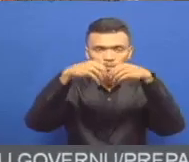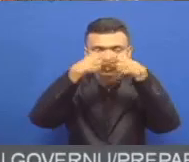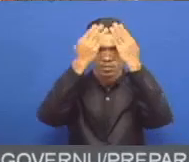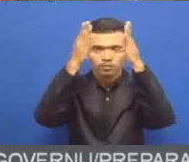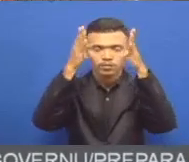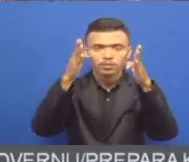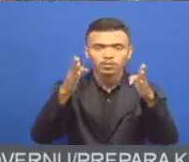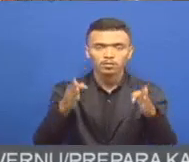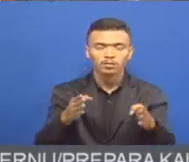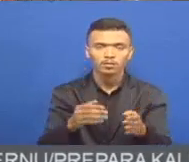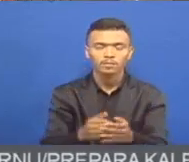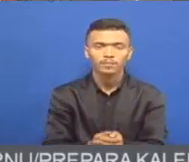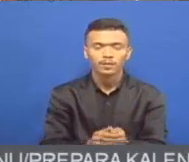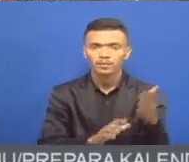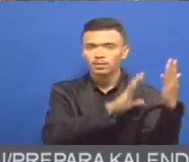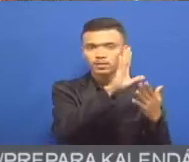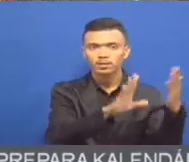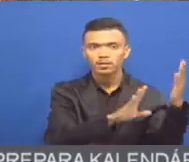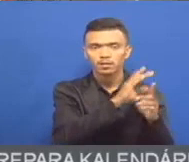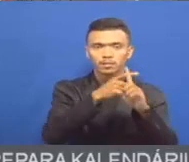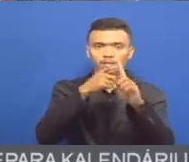Or nebe maka celebra husi